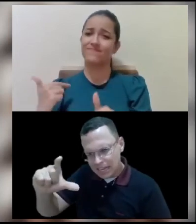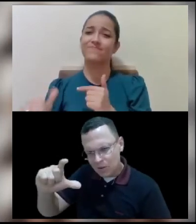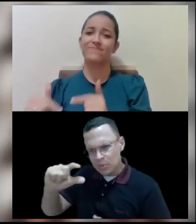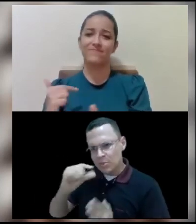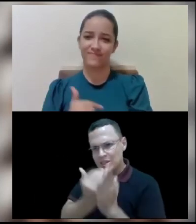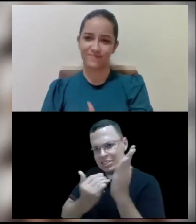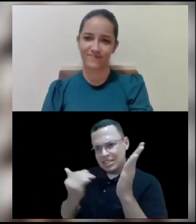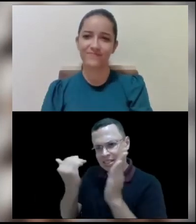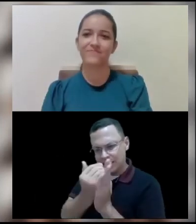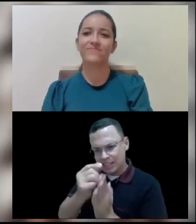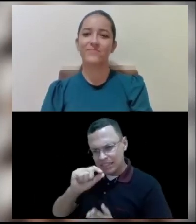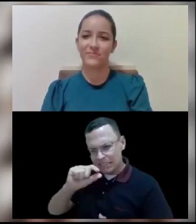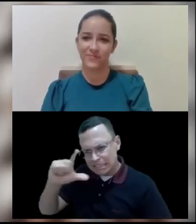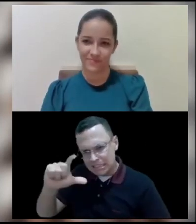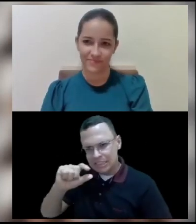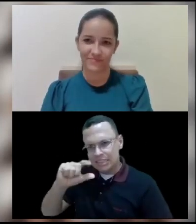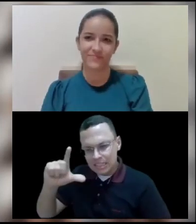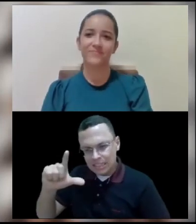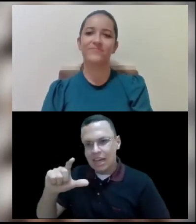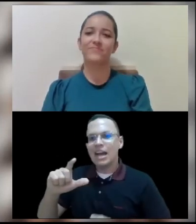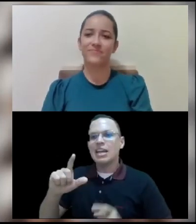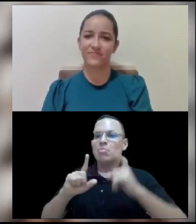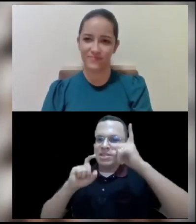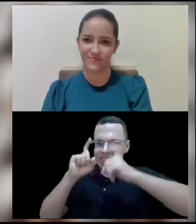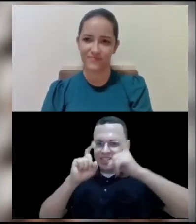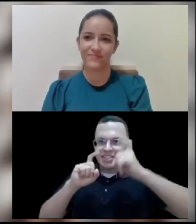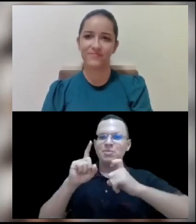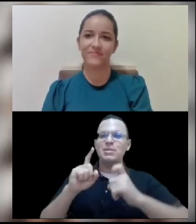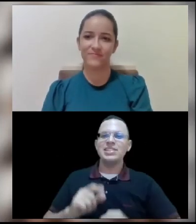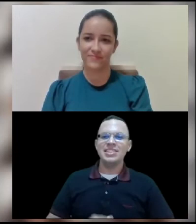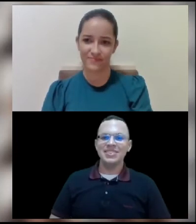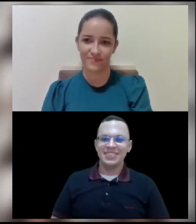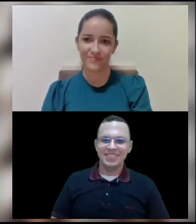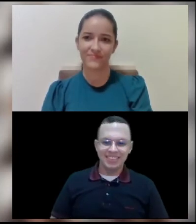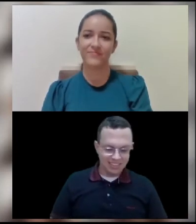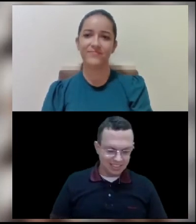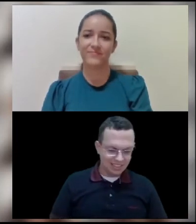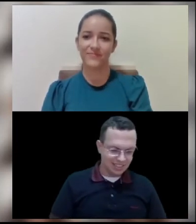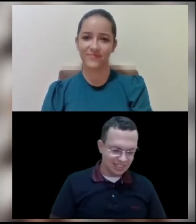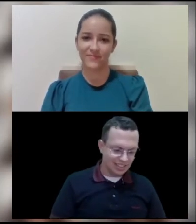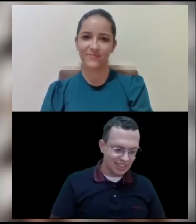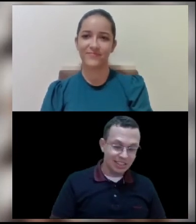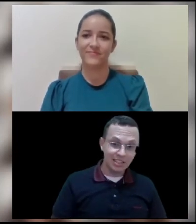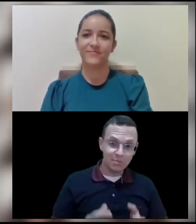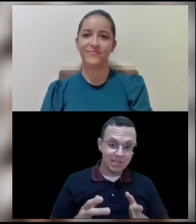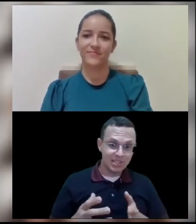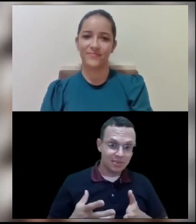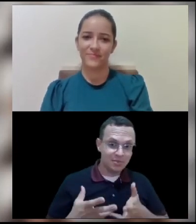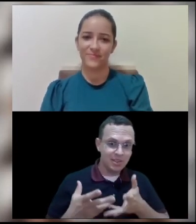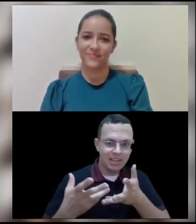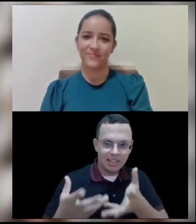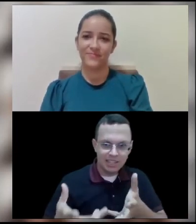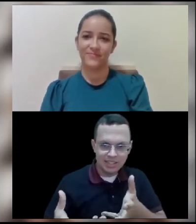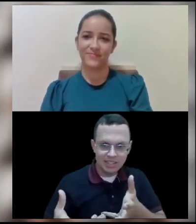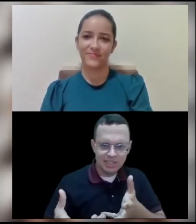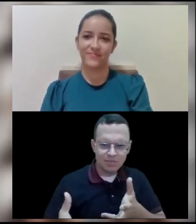a intensidade da coisa, aí precisa de expressão. A